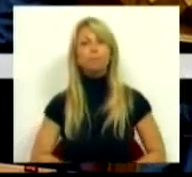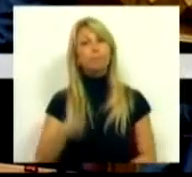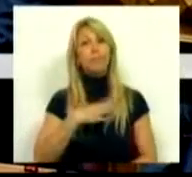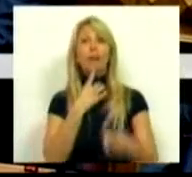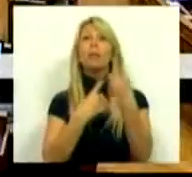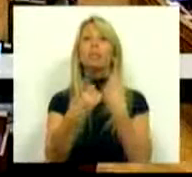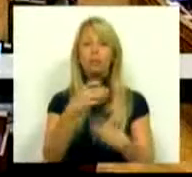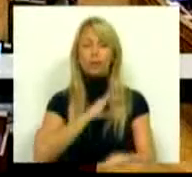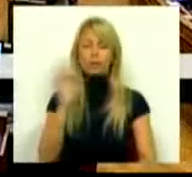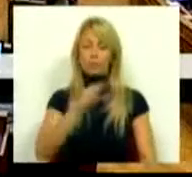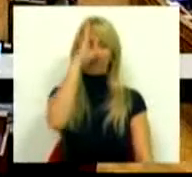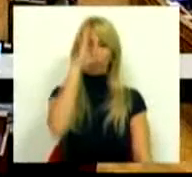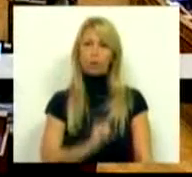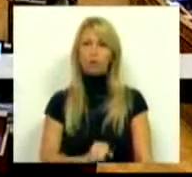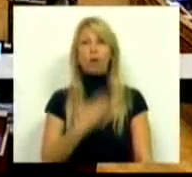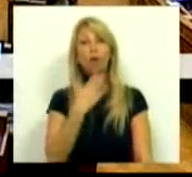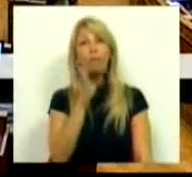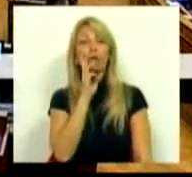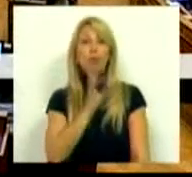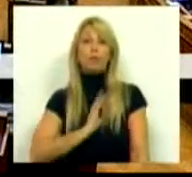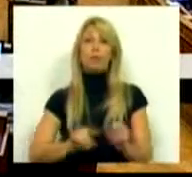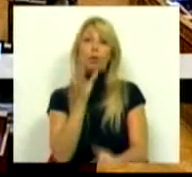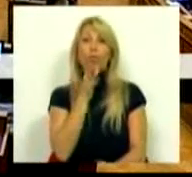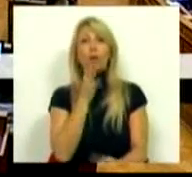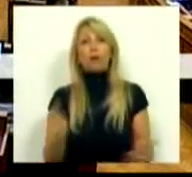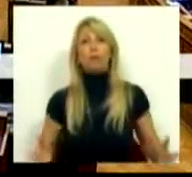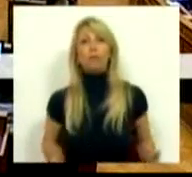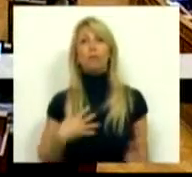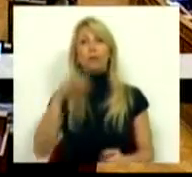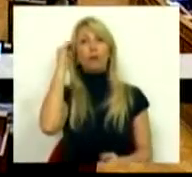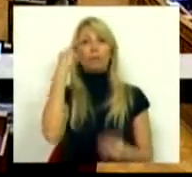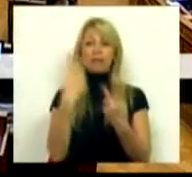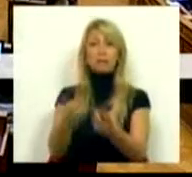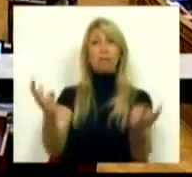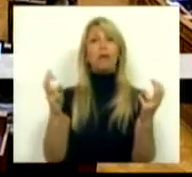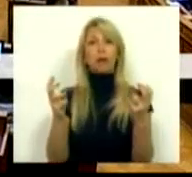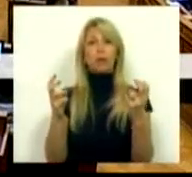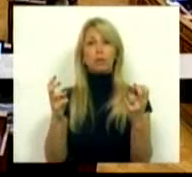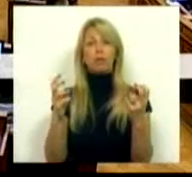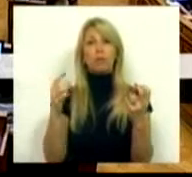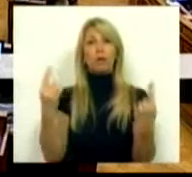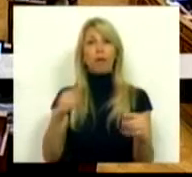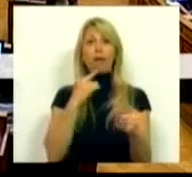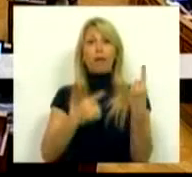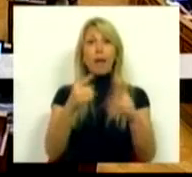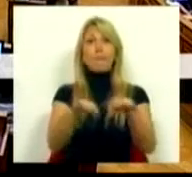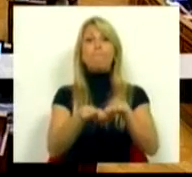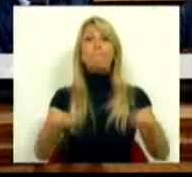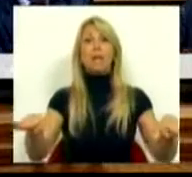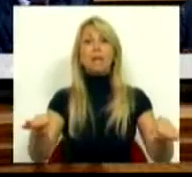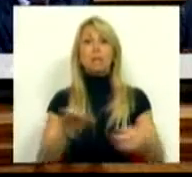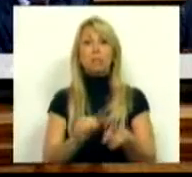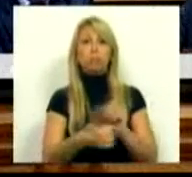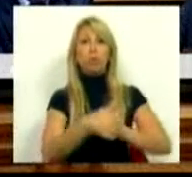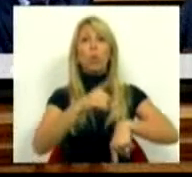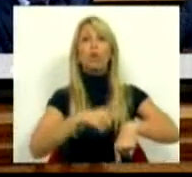Quero-lhe perguntar, Sr. Primeiro-Ministro... Peço desculpa, Sr. Deputado. Penso que nas bancadas se reclama que a mesa corrija